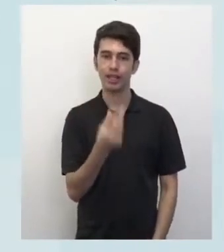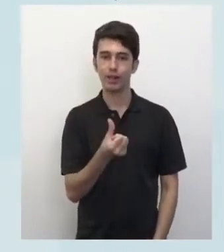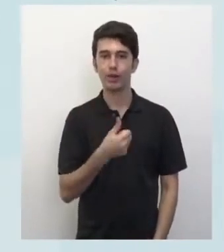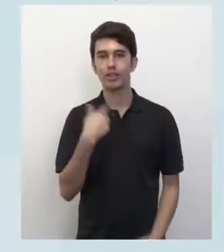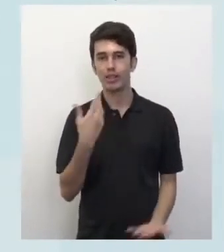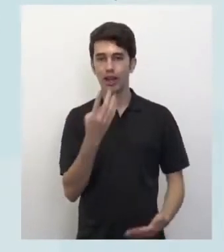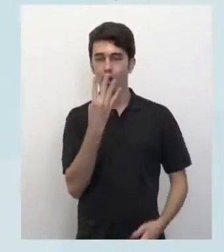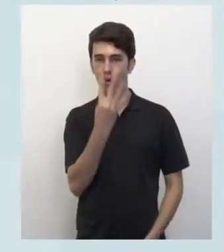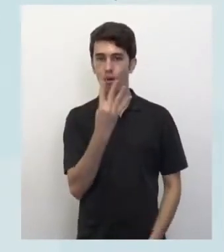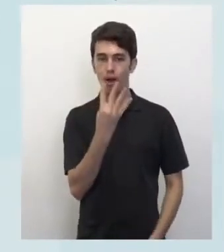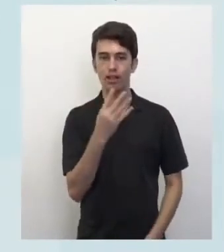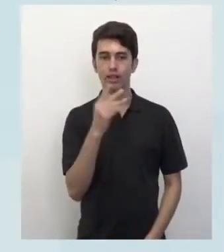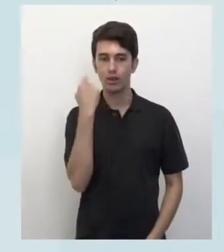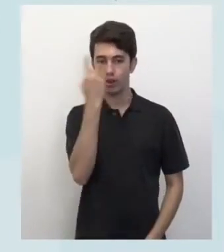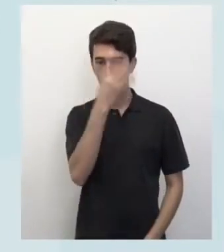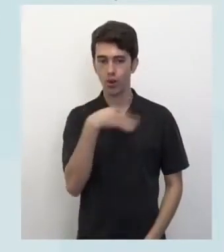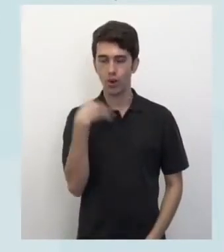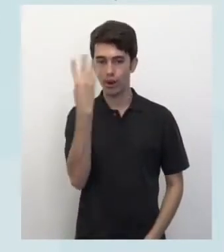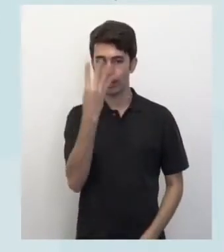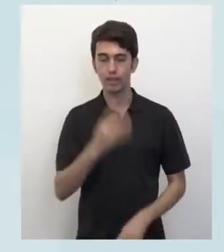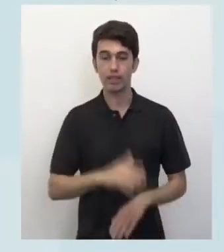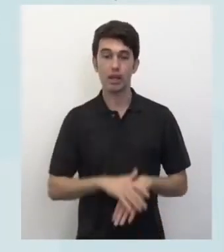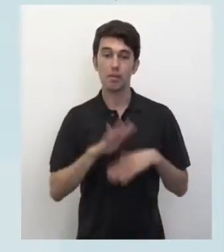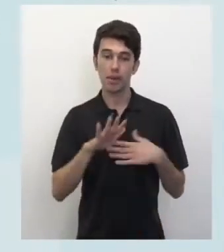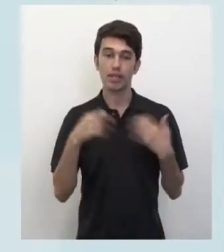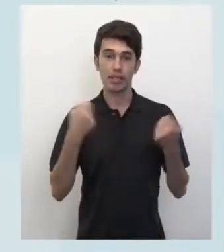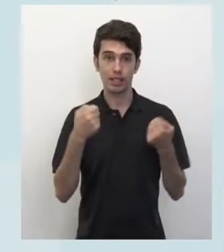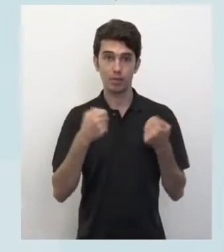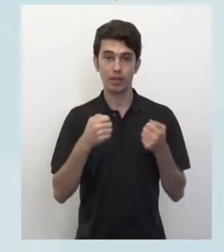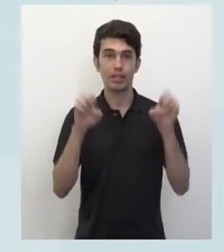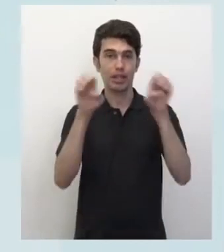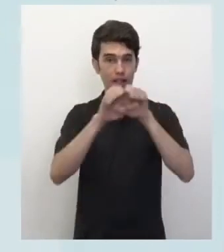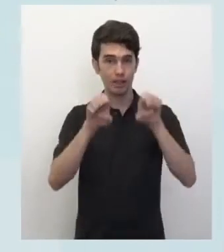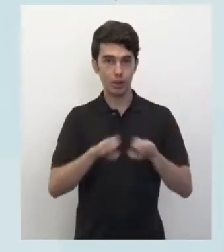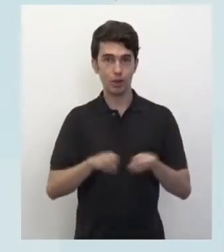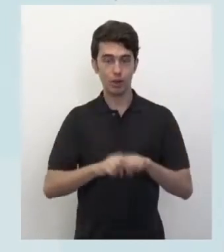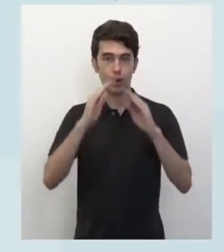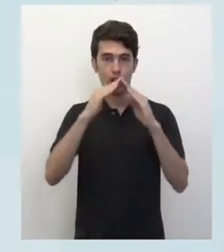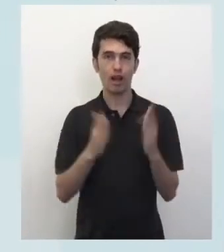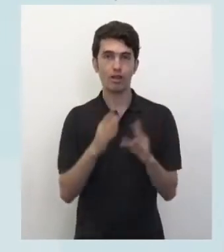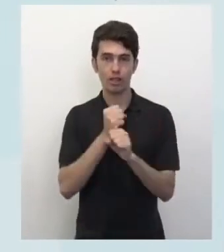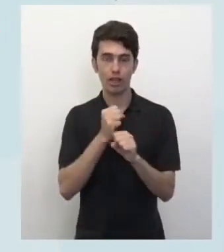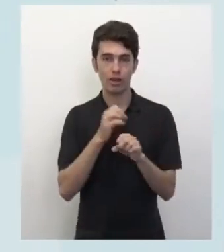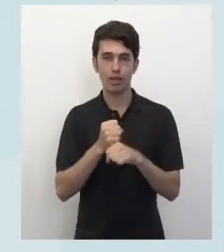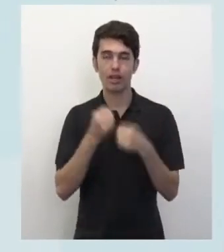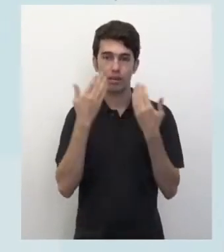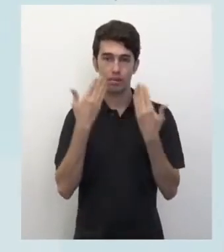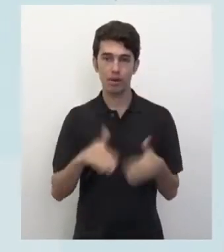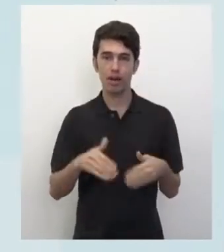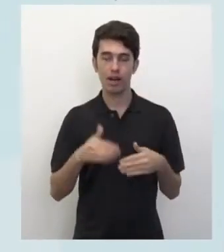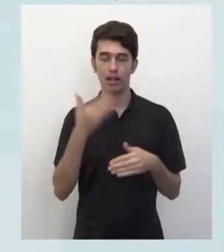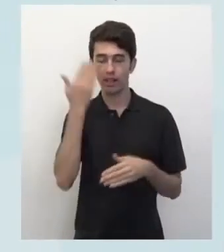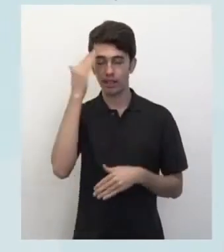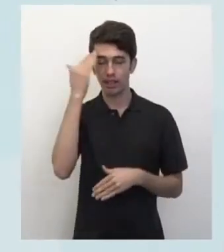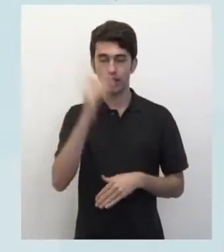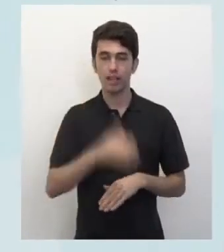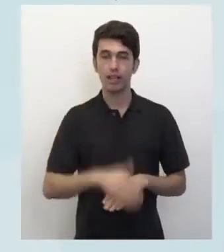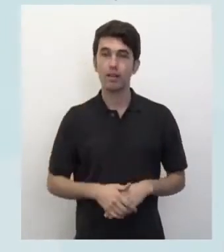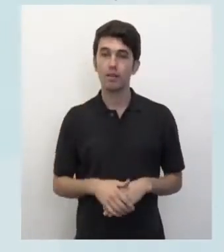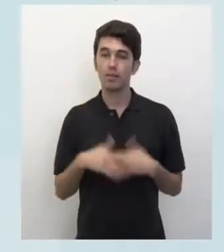Ou isso seja, é bacana. Se, exatamente, né? Mas aí a gente precisa da estrutura algébrica, sim, né? A gente precisa